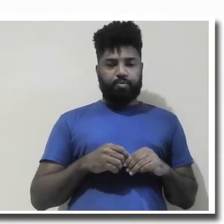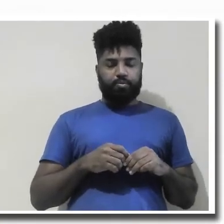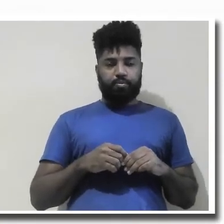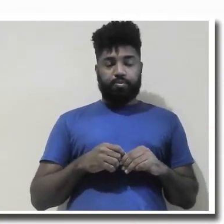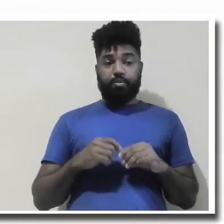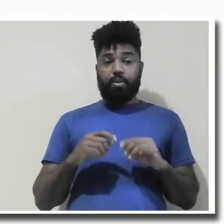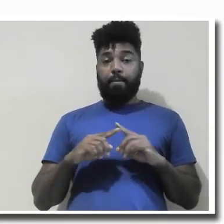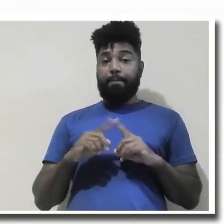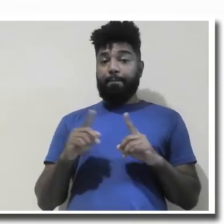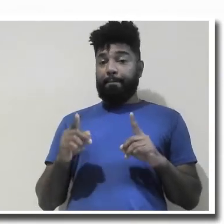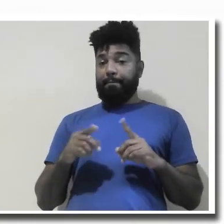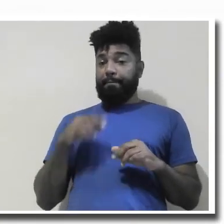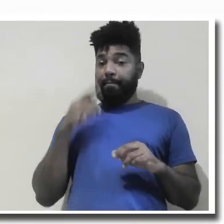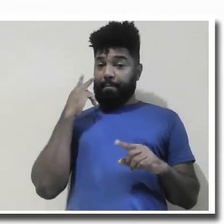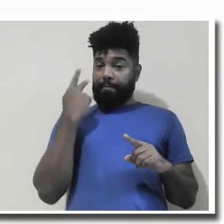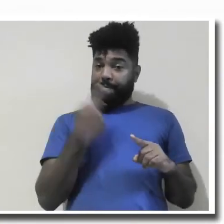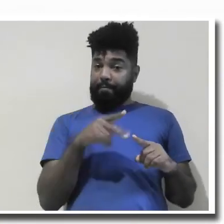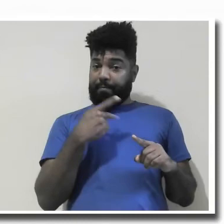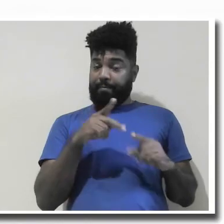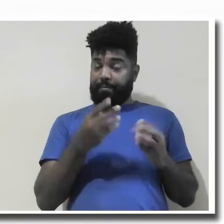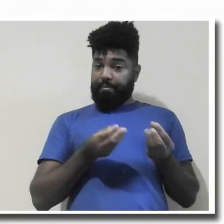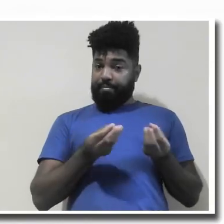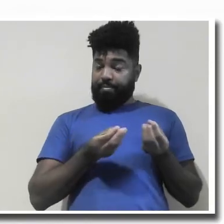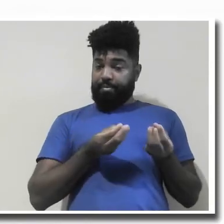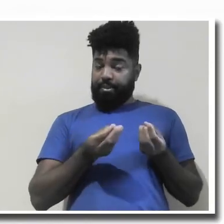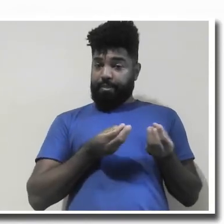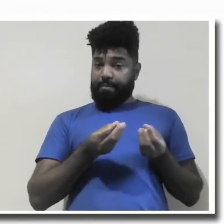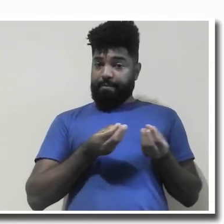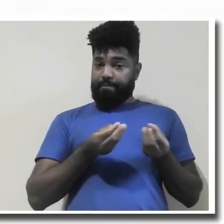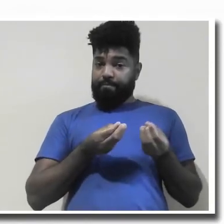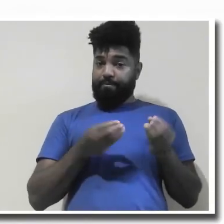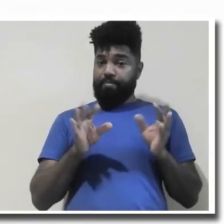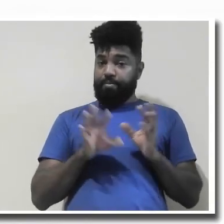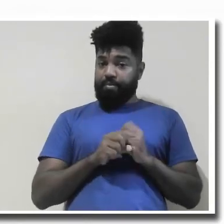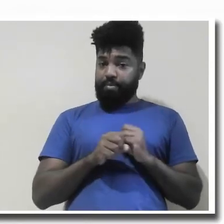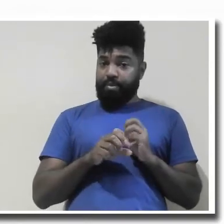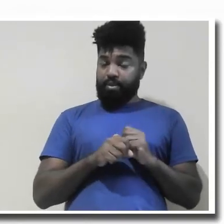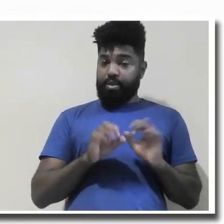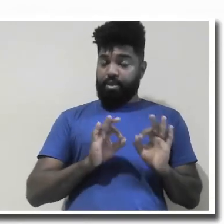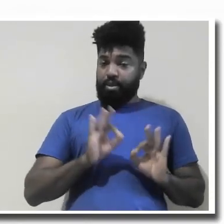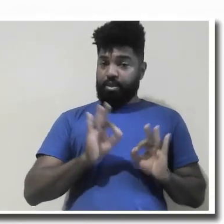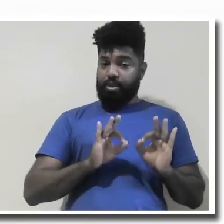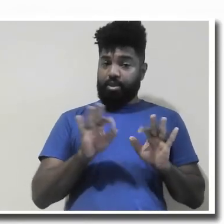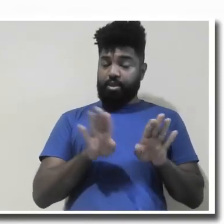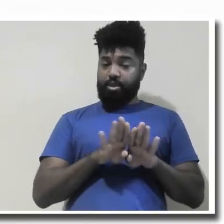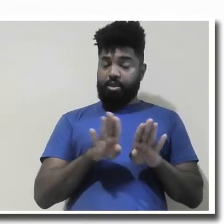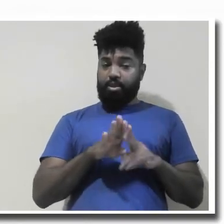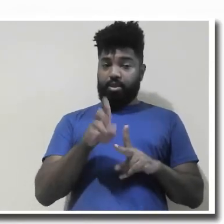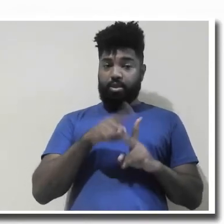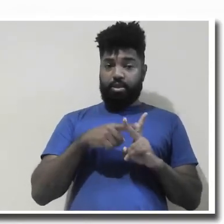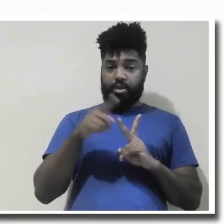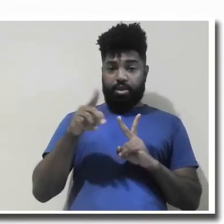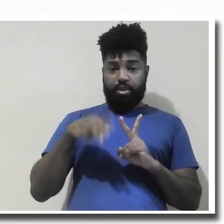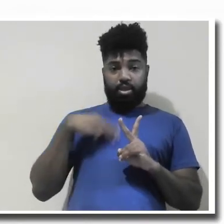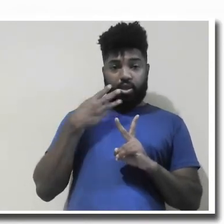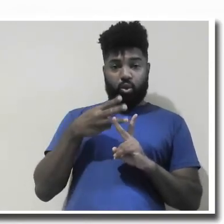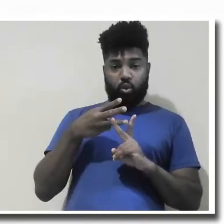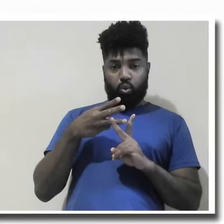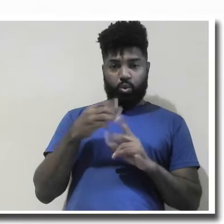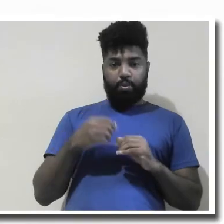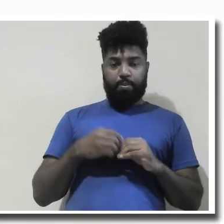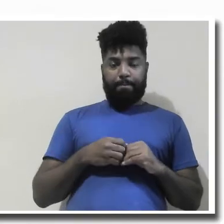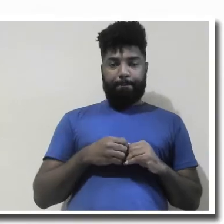Mas, por meio dessa propriedade, podemos calcular simplesmente a raiz cúbica